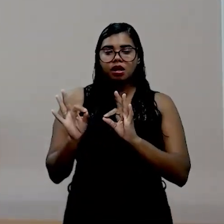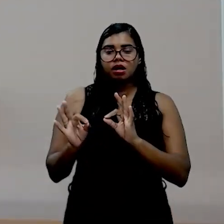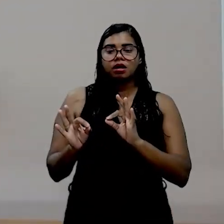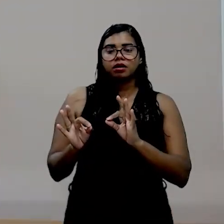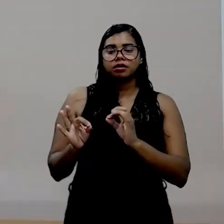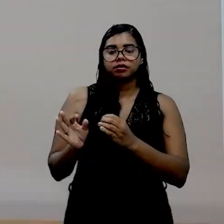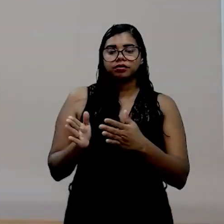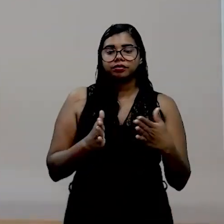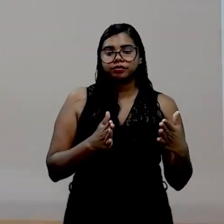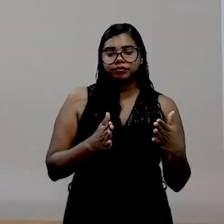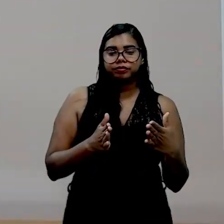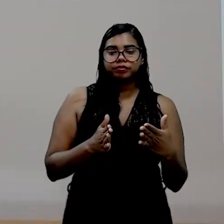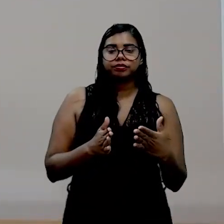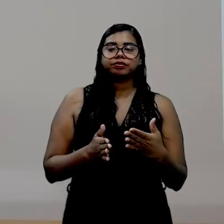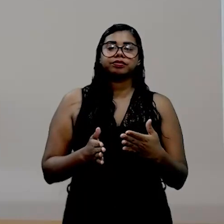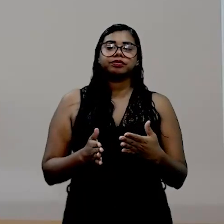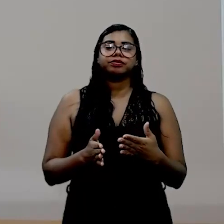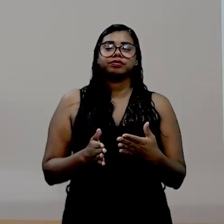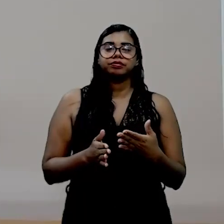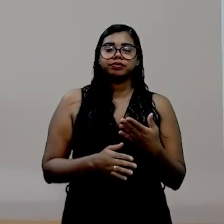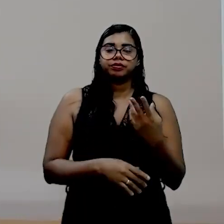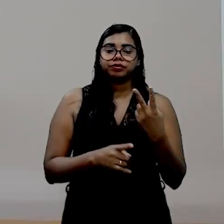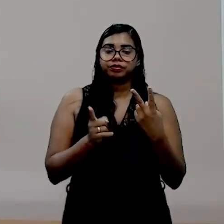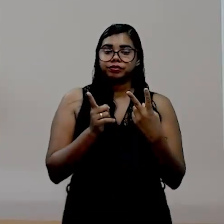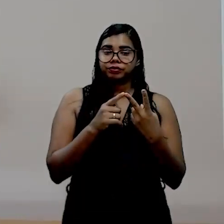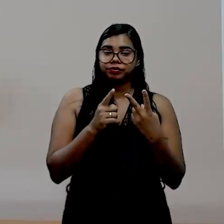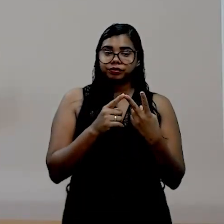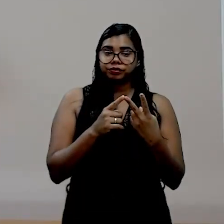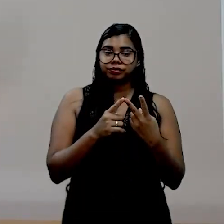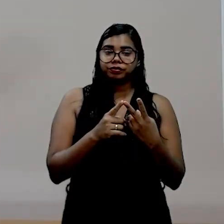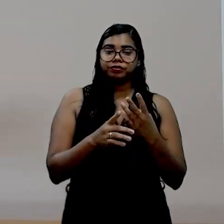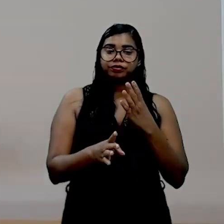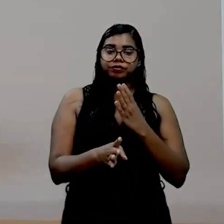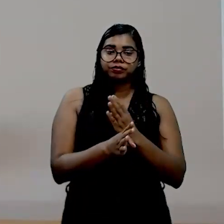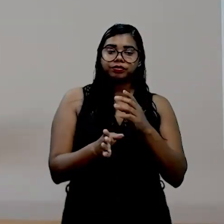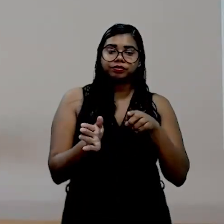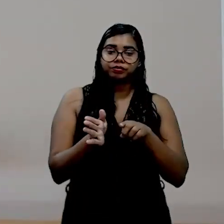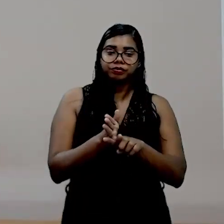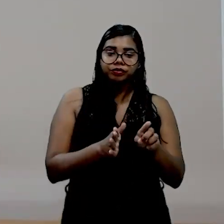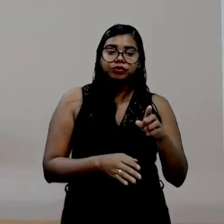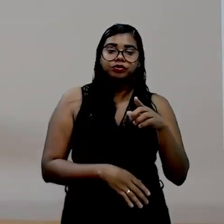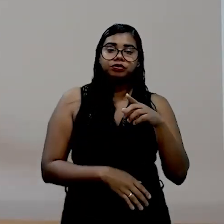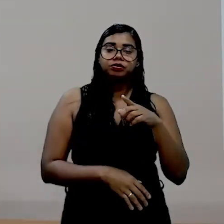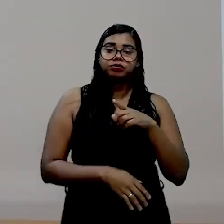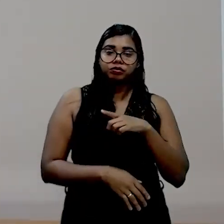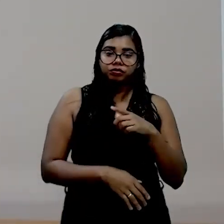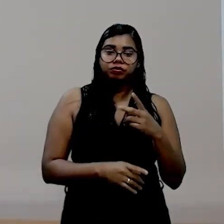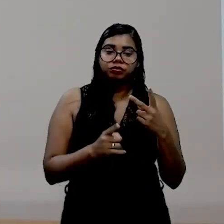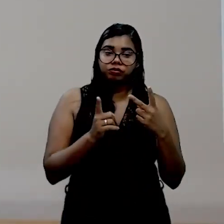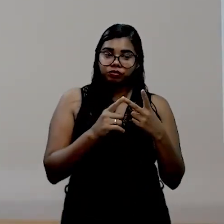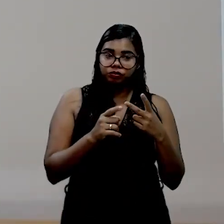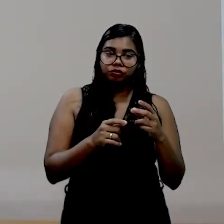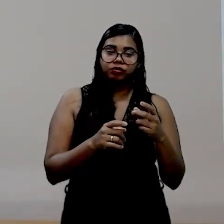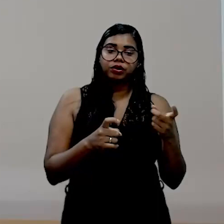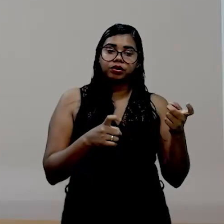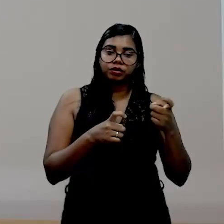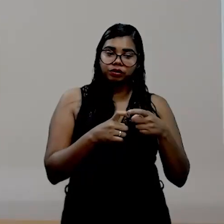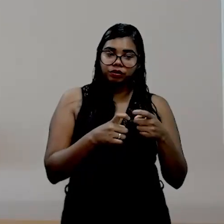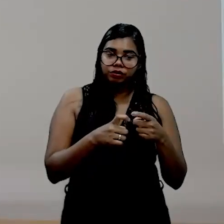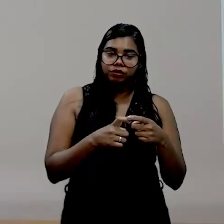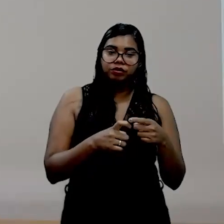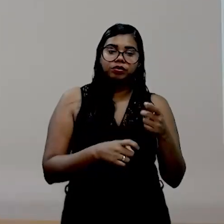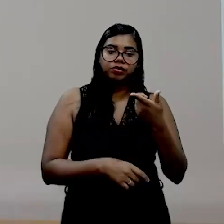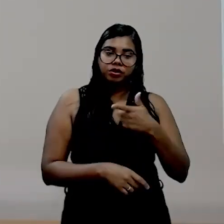parceria, essa associação desses dois exames, mostrando que há uma suspeita maior, aí você vai fazer